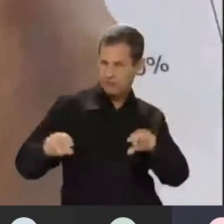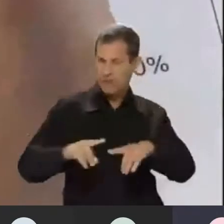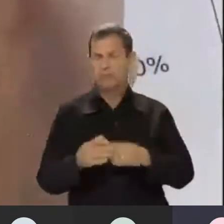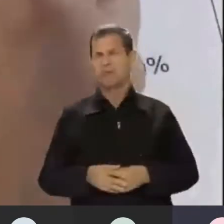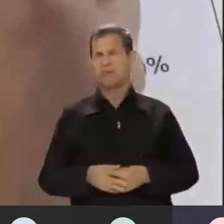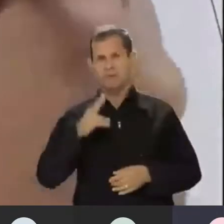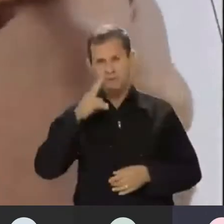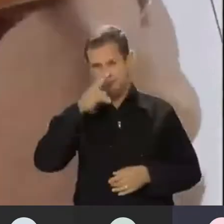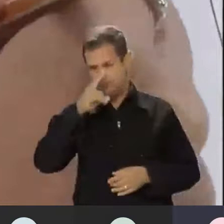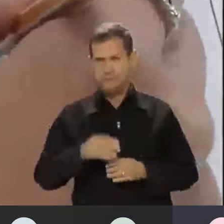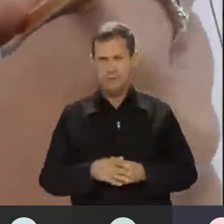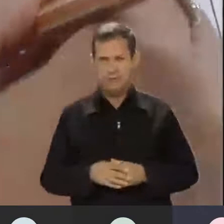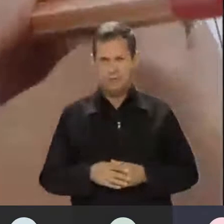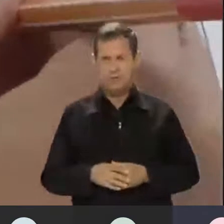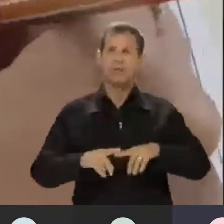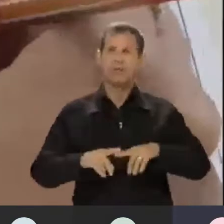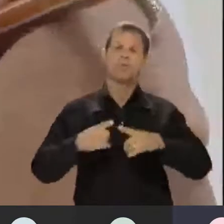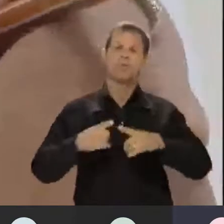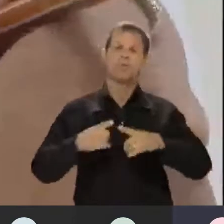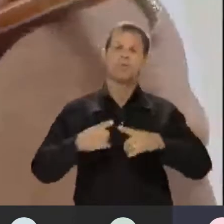pouquinho mais forte.